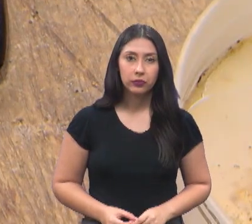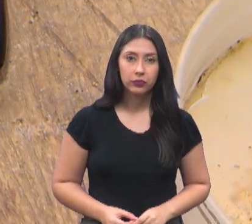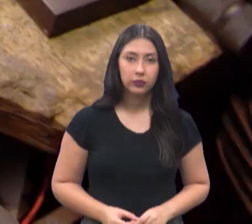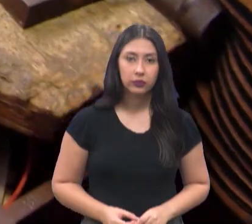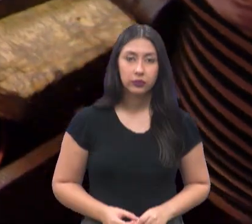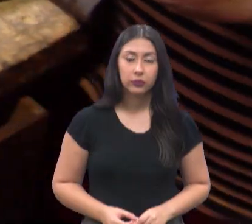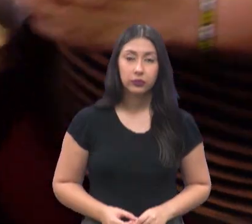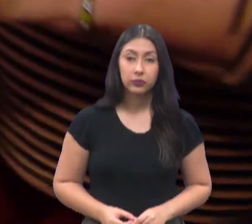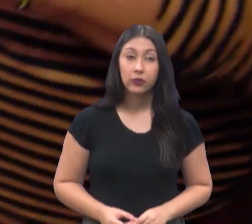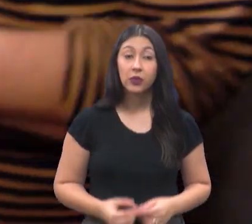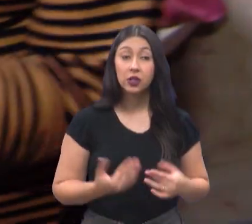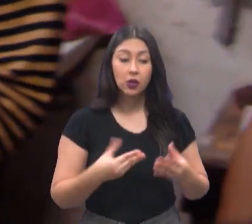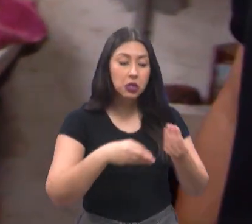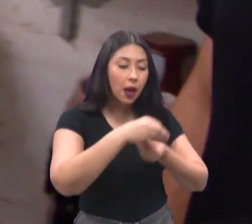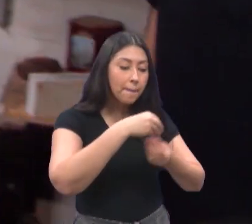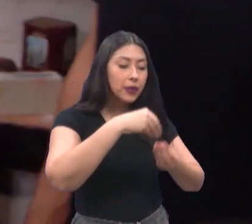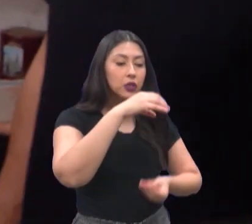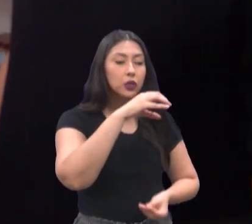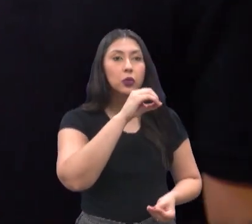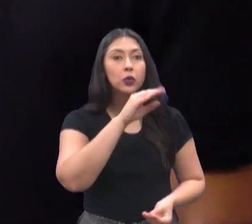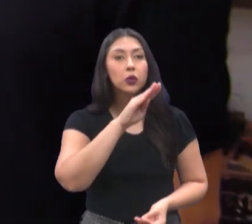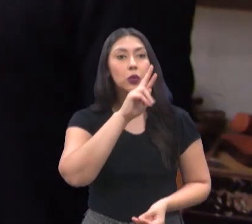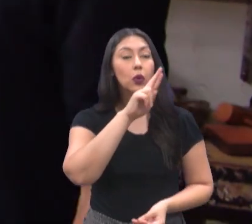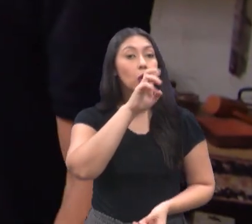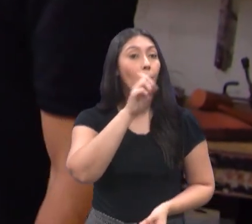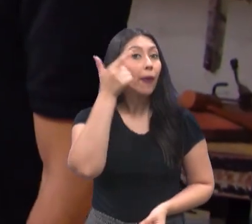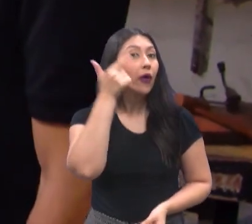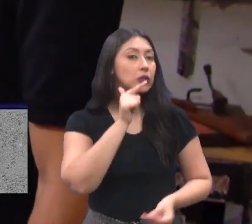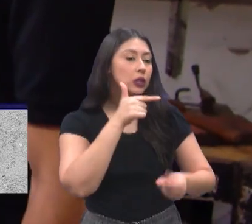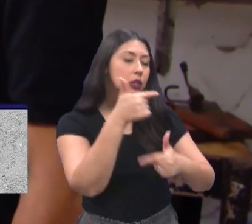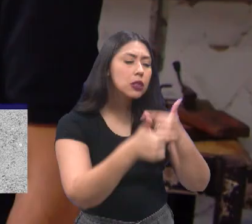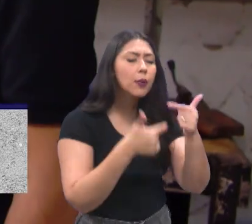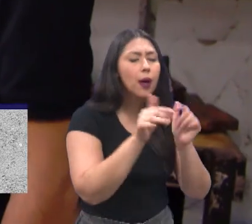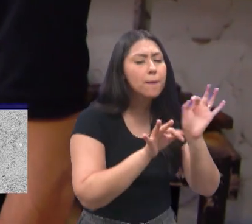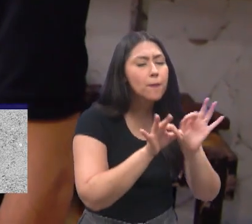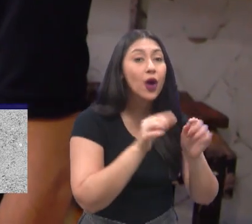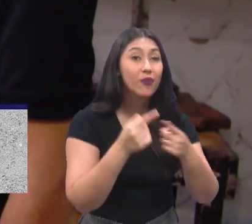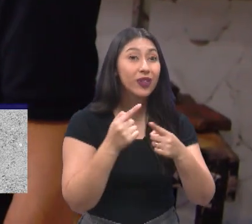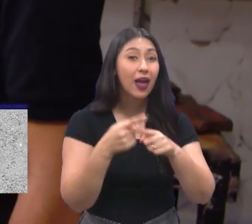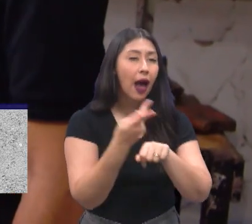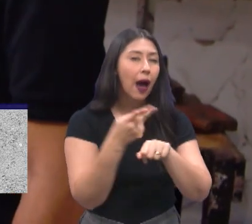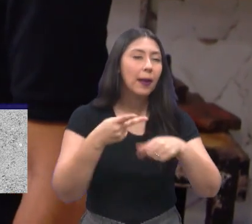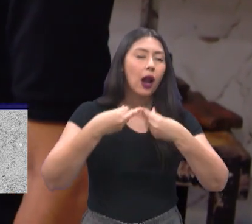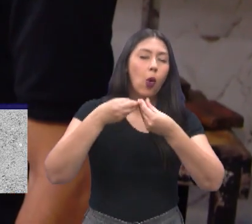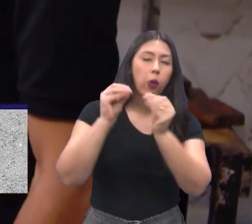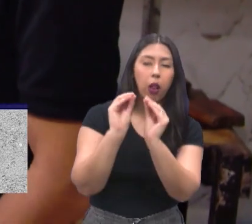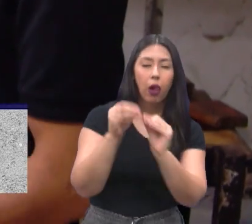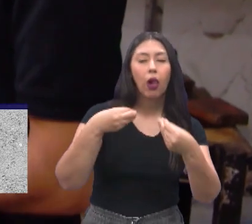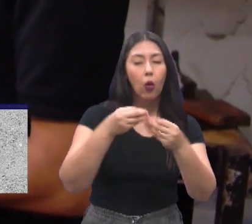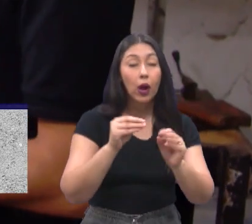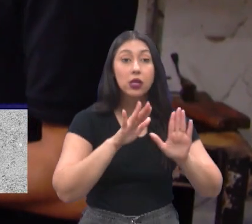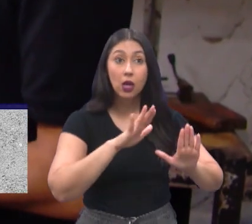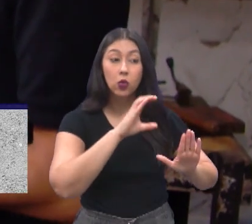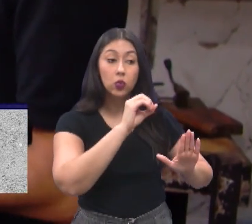O cobre entra para ele dar uma consistência para a prata ser trabalhada, porque a prata pura é muito macia. O cobre entra para dar